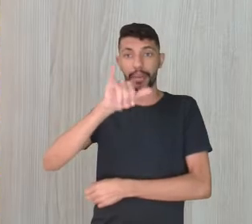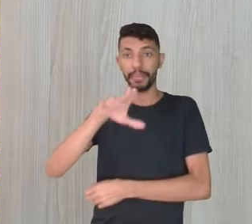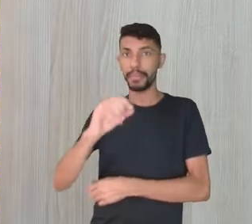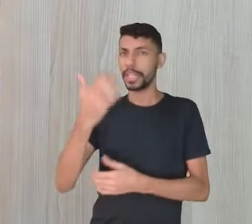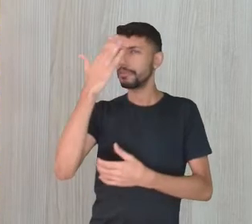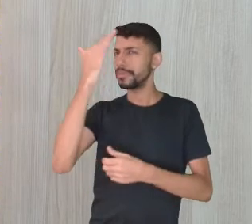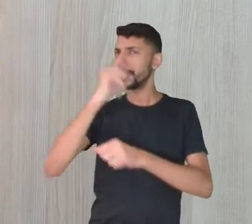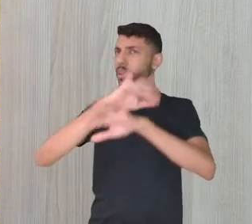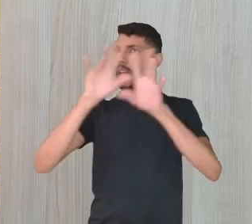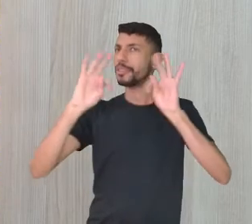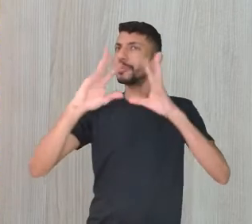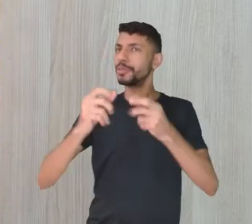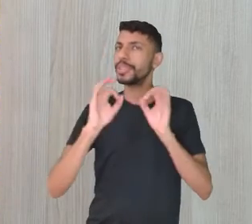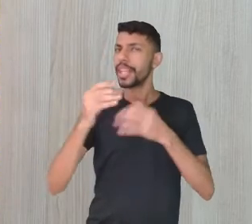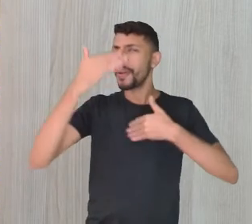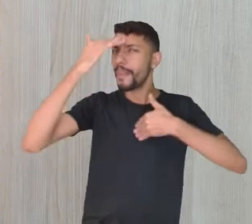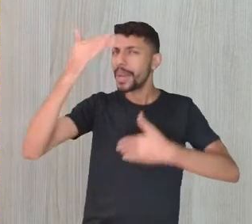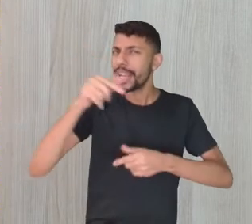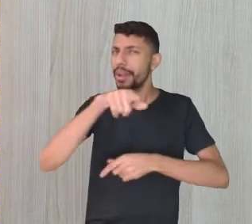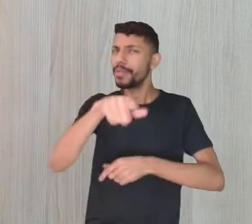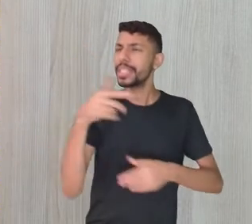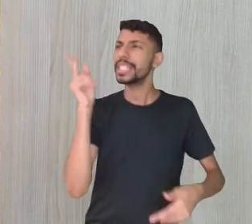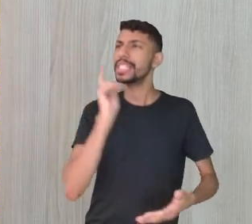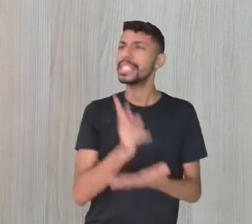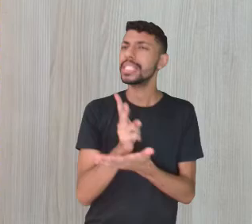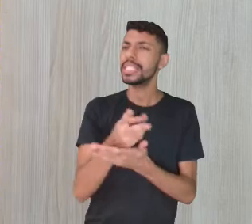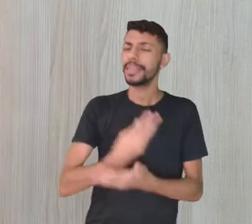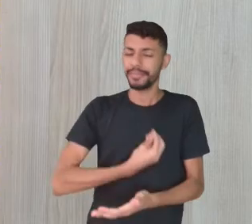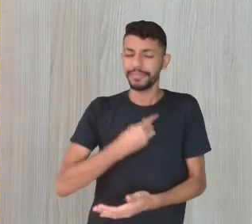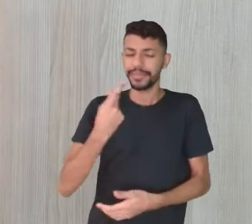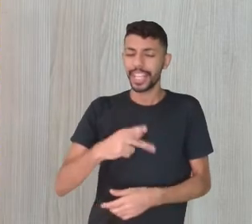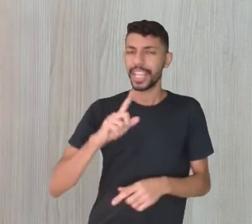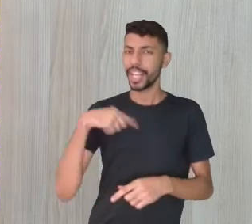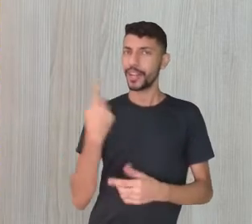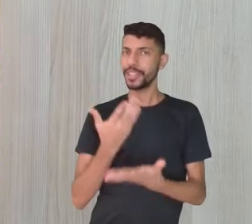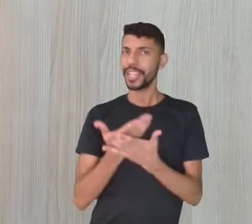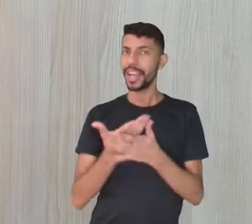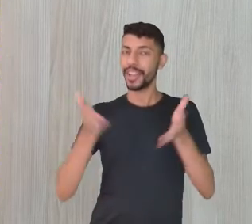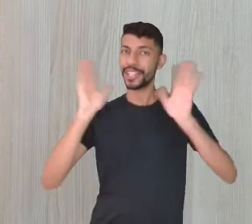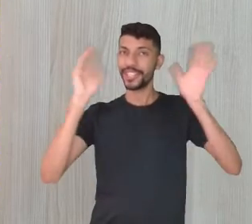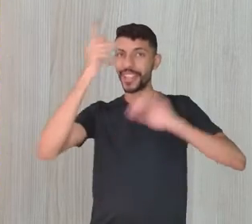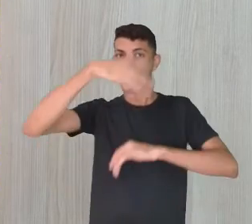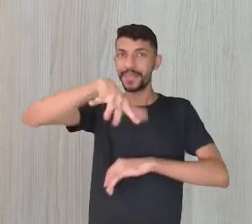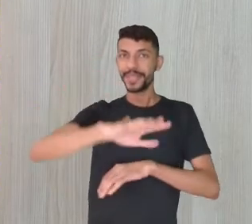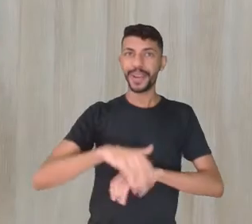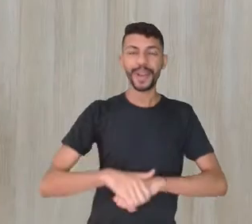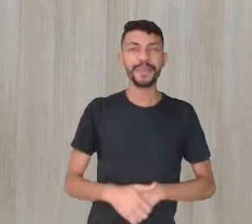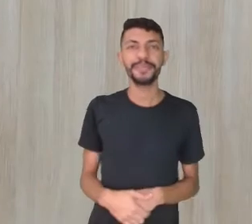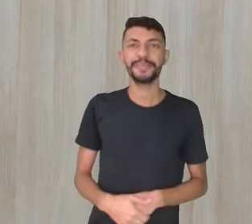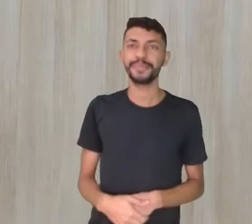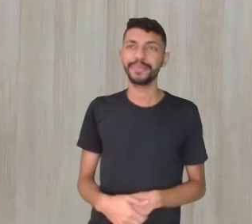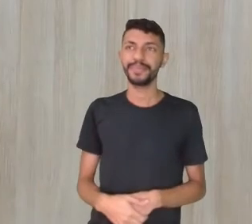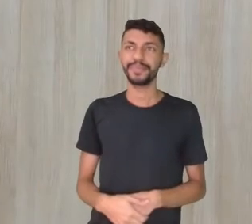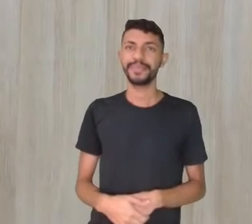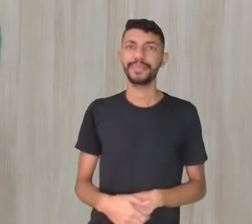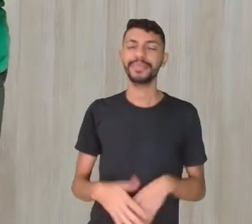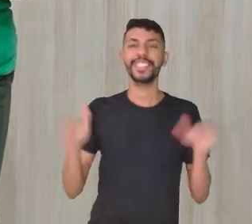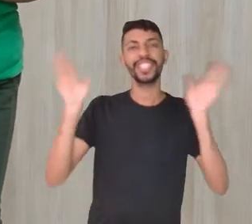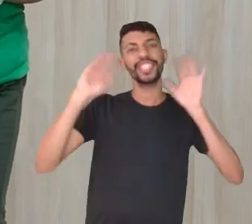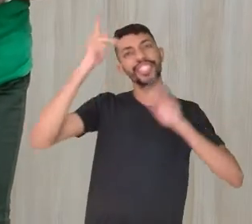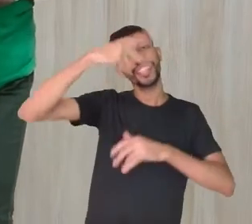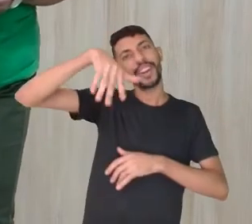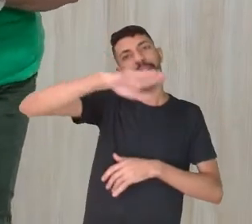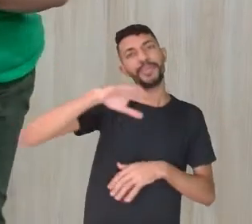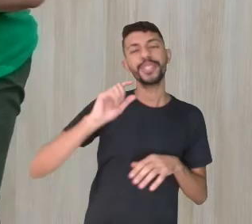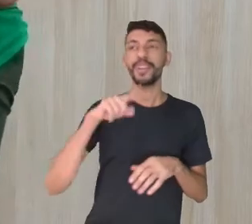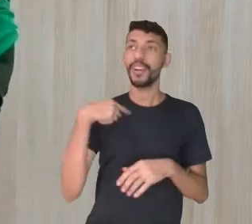Sabino, mais uma vez, por sempre estar presente, sempre estar falando aqui nas nossas aulas. Tchau, tchau, pessoal. Tchau, pessoal.